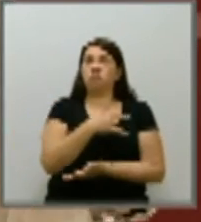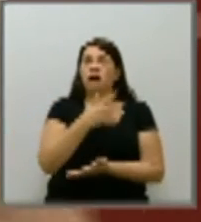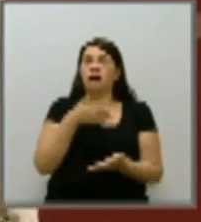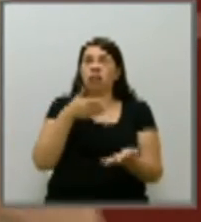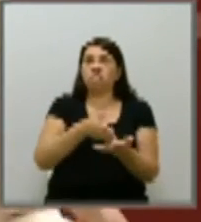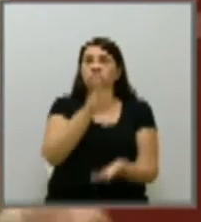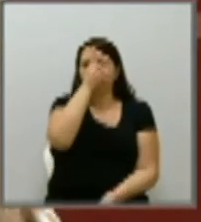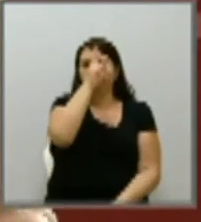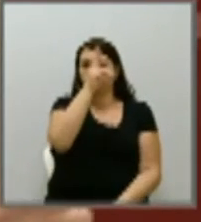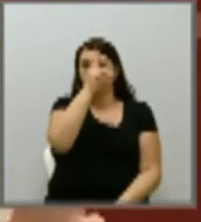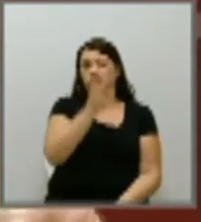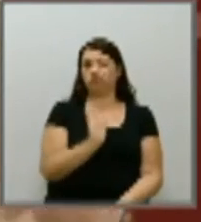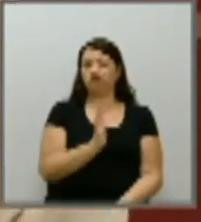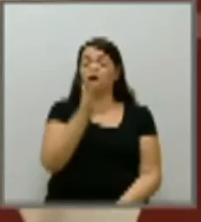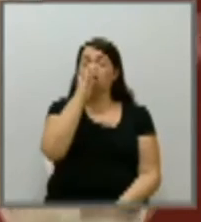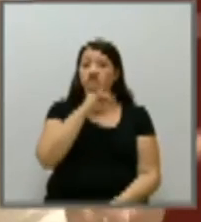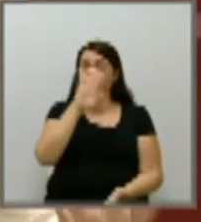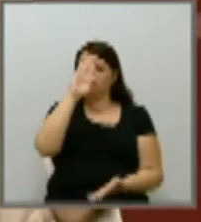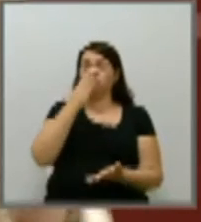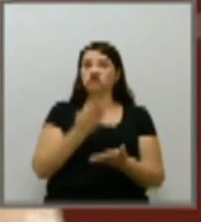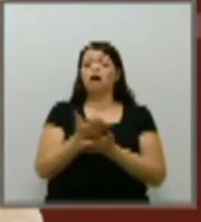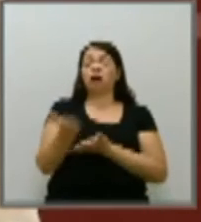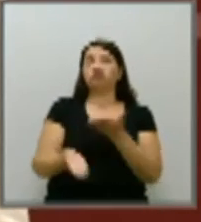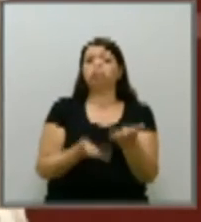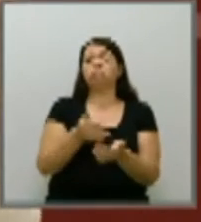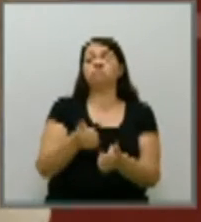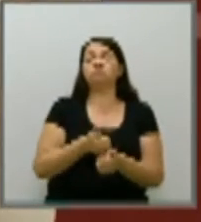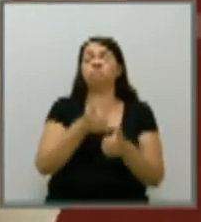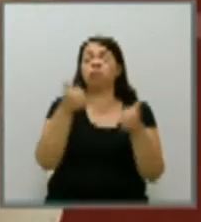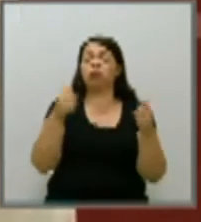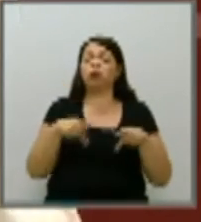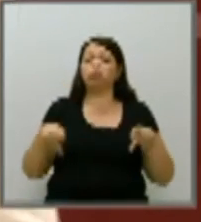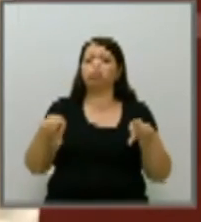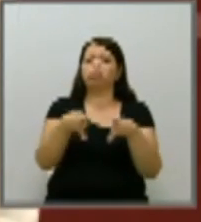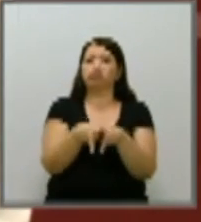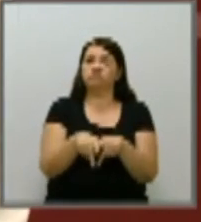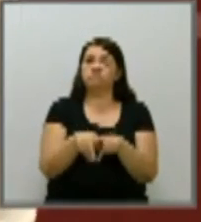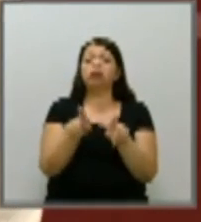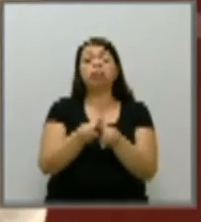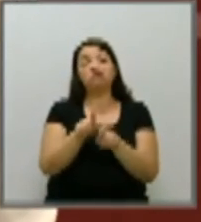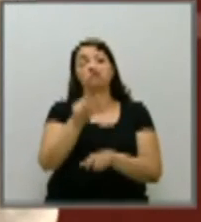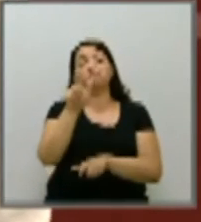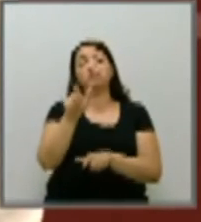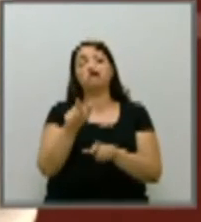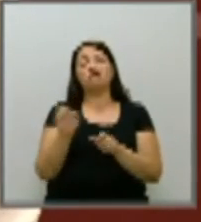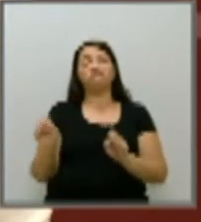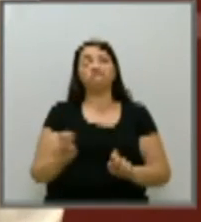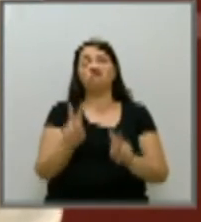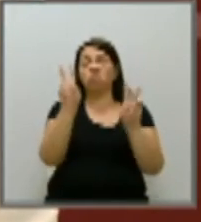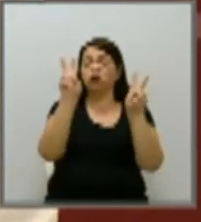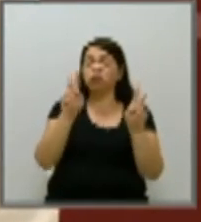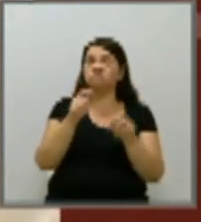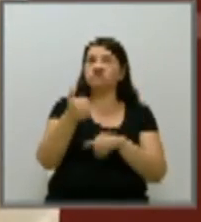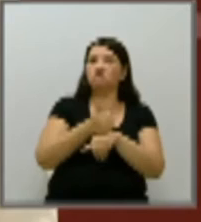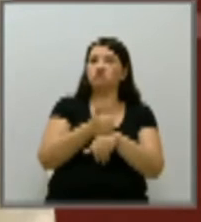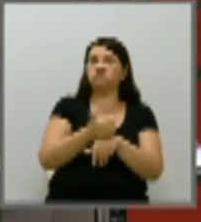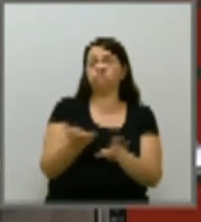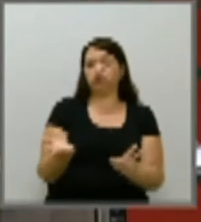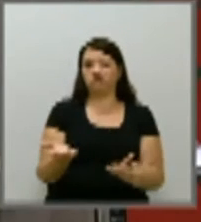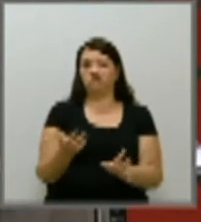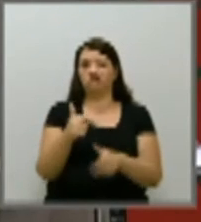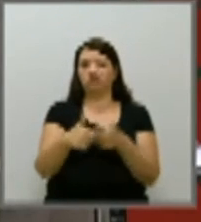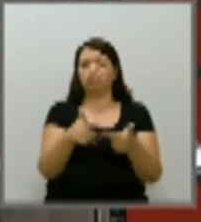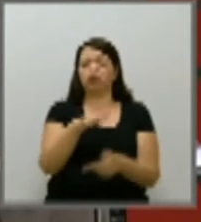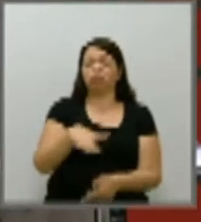isso, eu acredito que nós estaremos atendendo melhor a população e também os profissionais valorizados vão ajudar nesse processo.